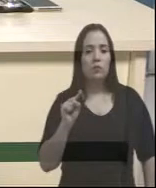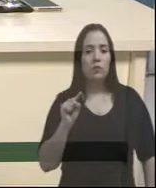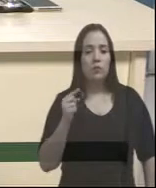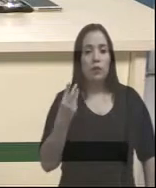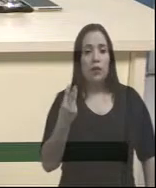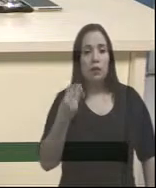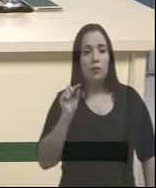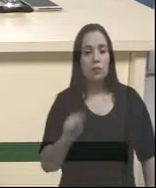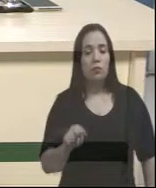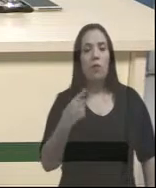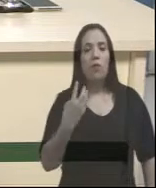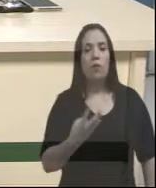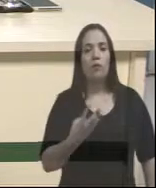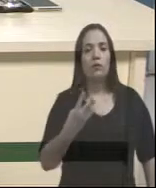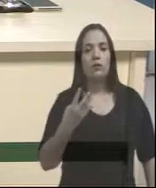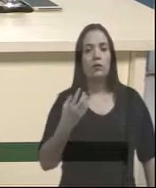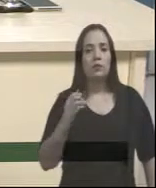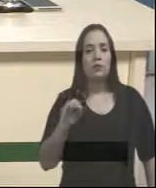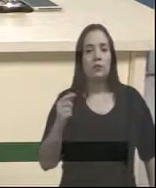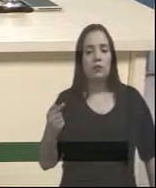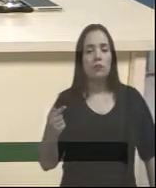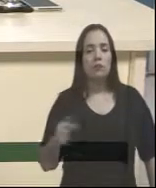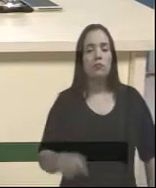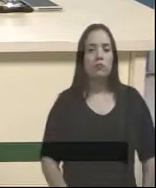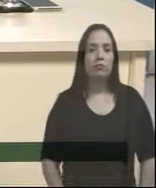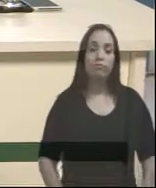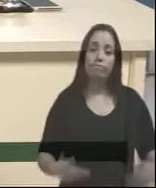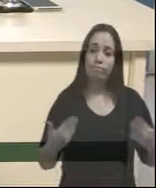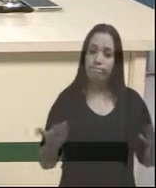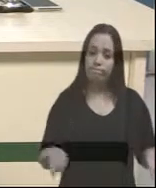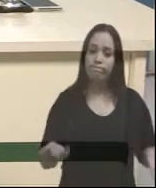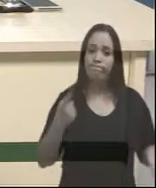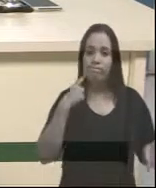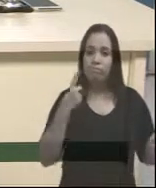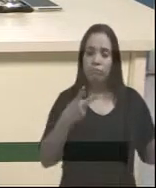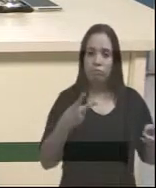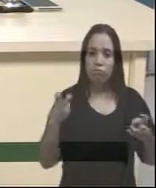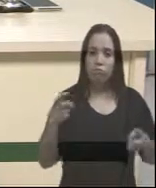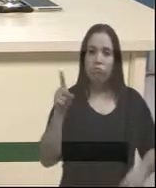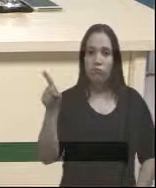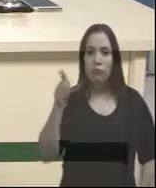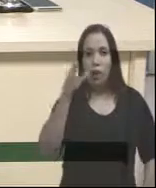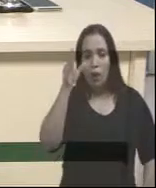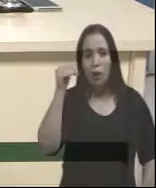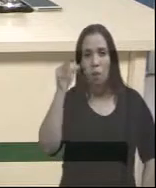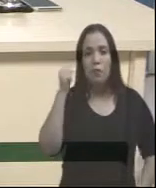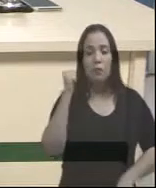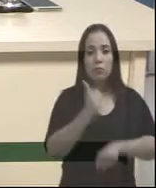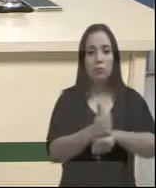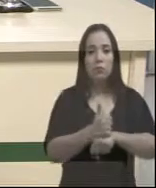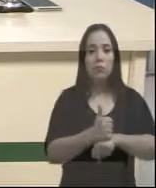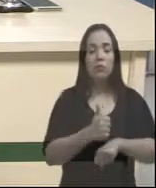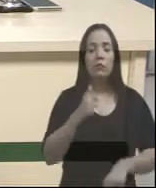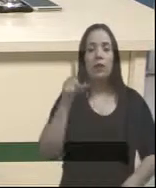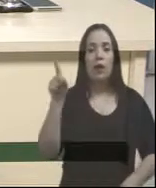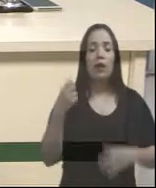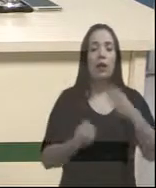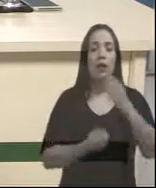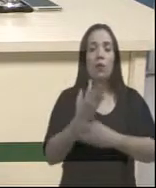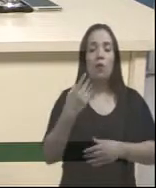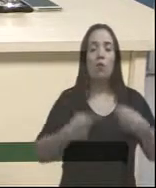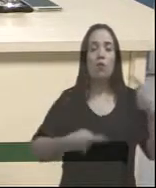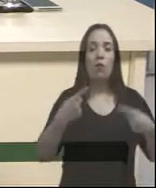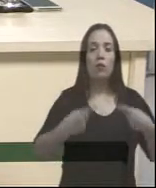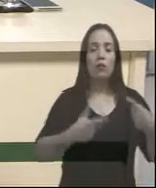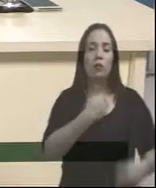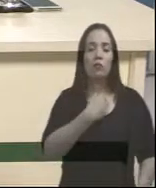para 3.407 assassinatos. Eu estou querendo dizer com isso. E esse governador foi o único que, através de uma política